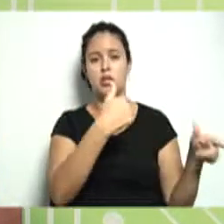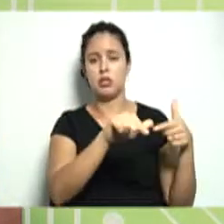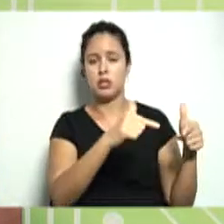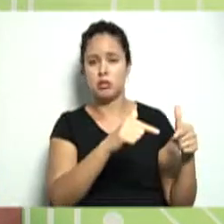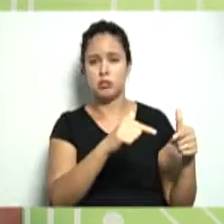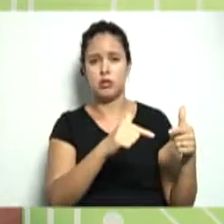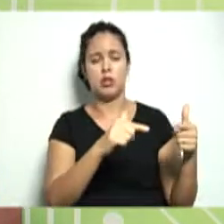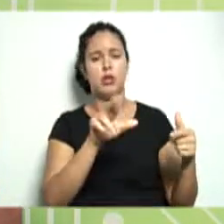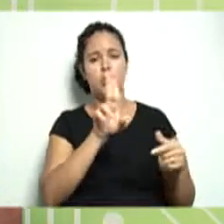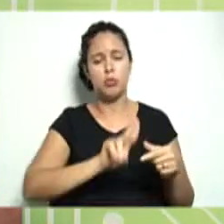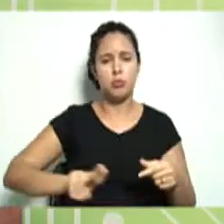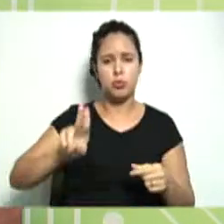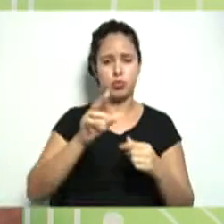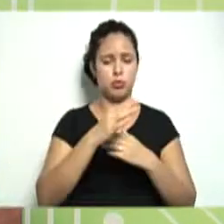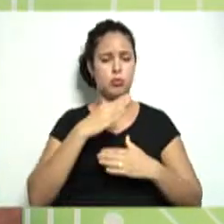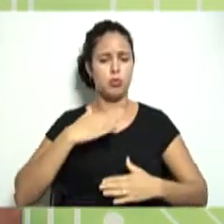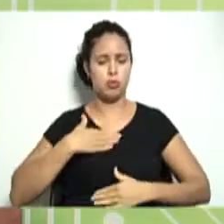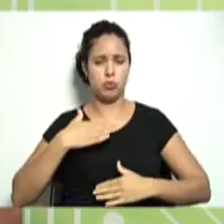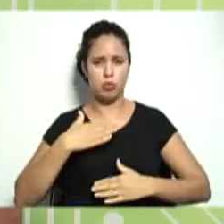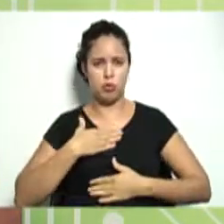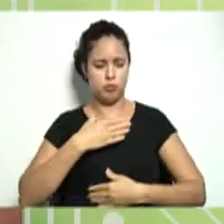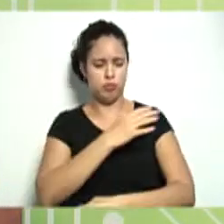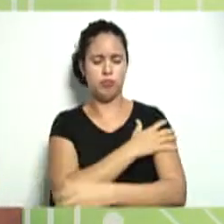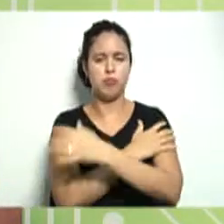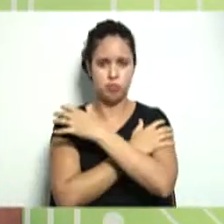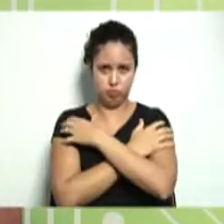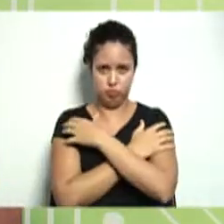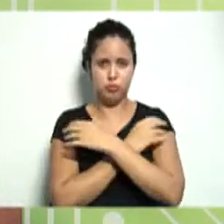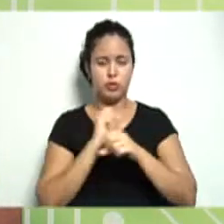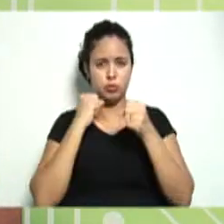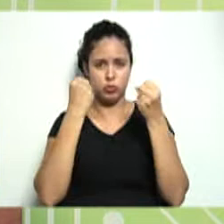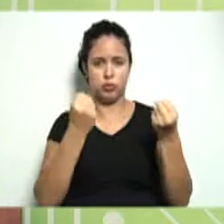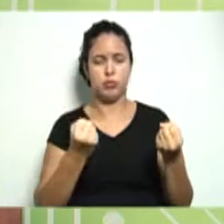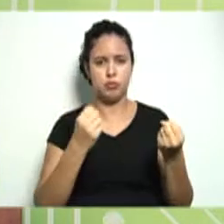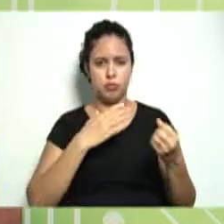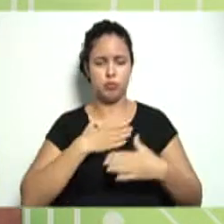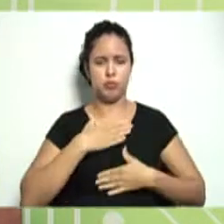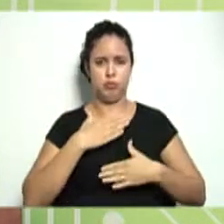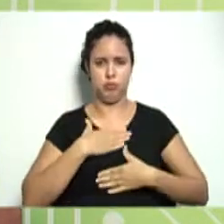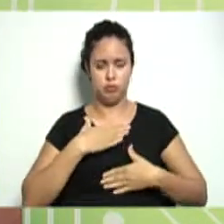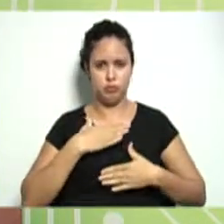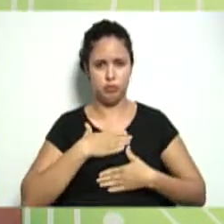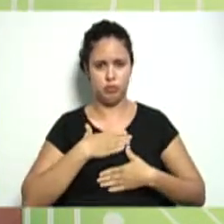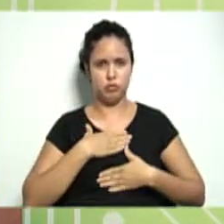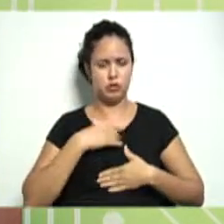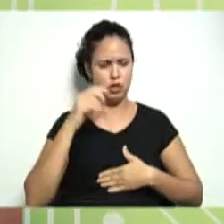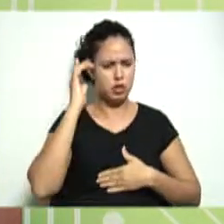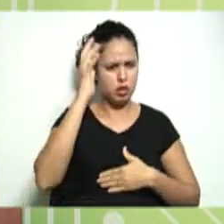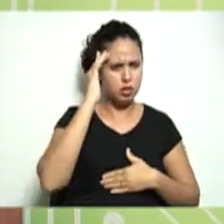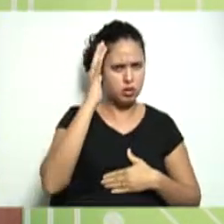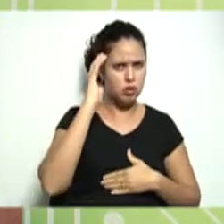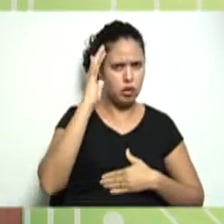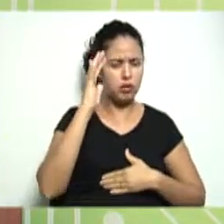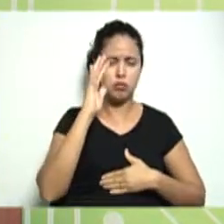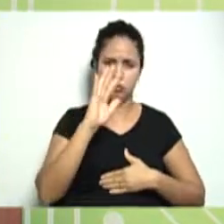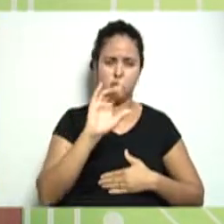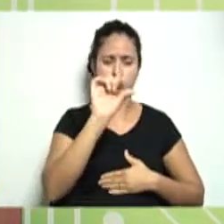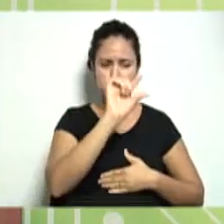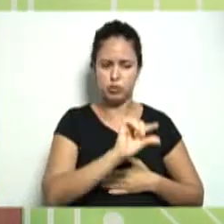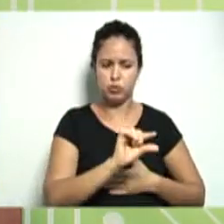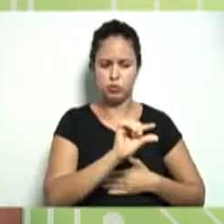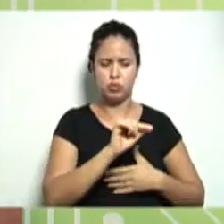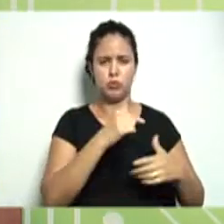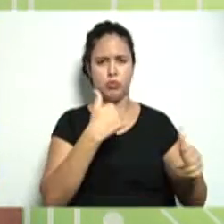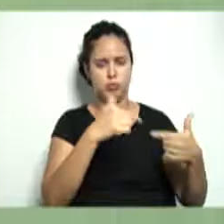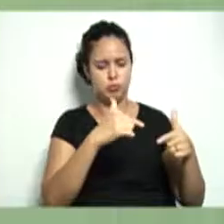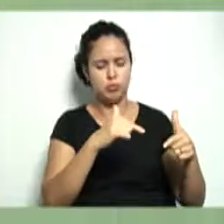eles vão ter que utilizar mais o seu esforço físico do que o seu esforço intelectual.